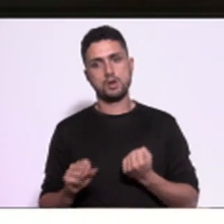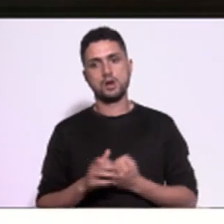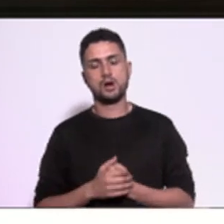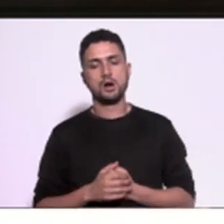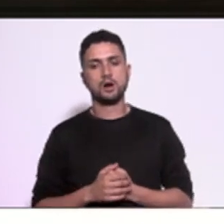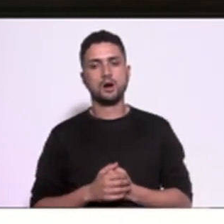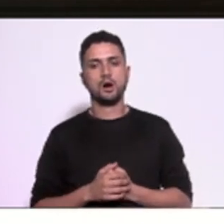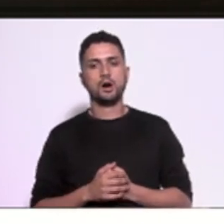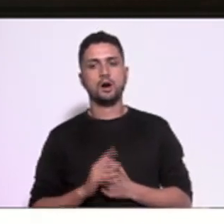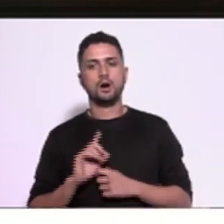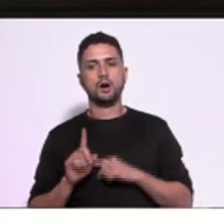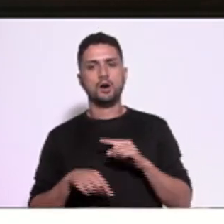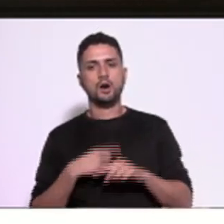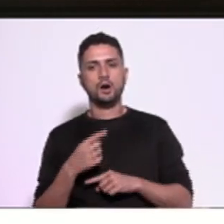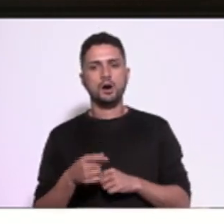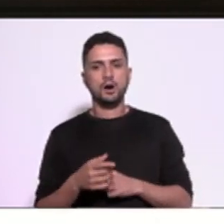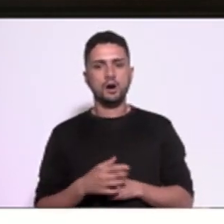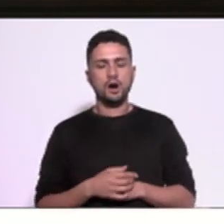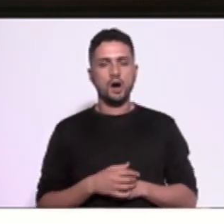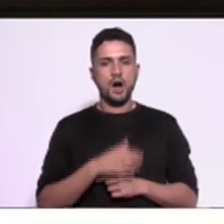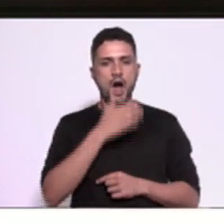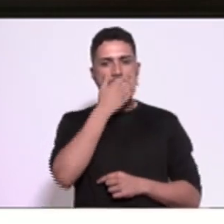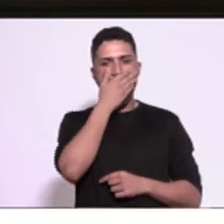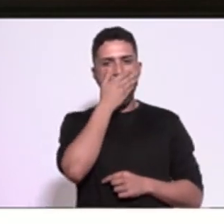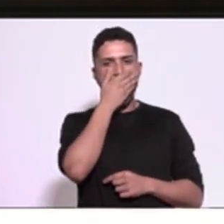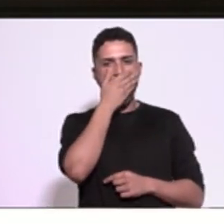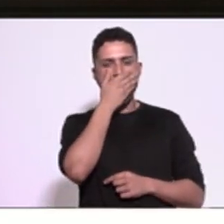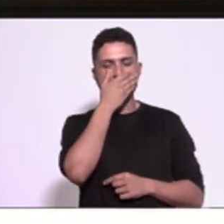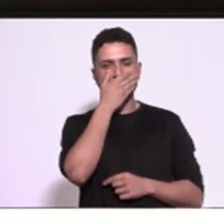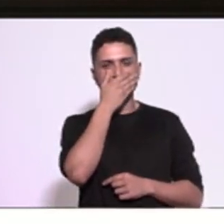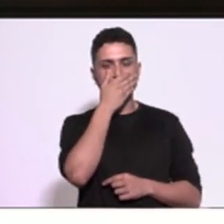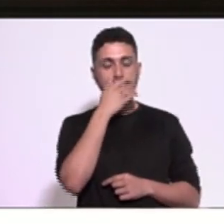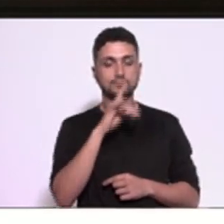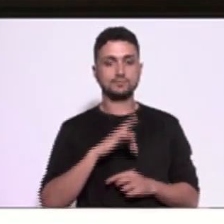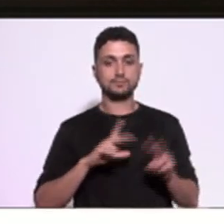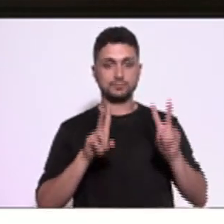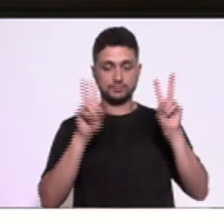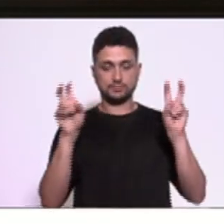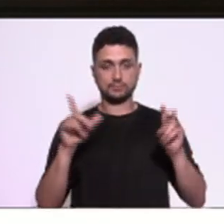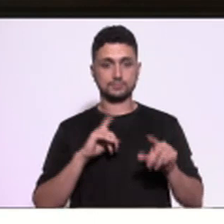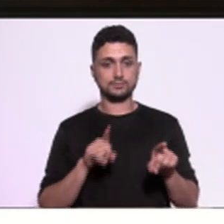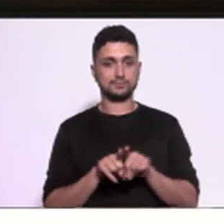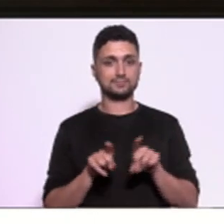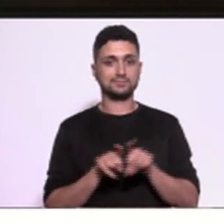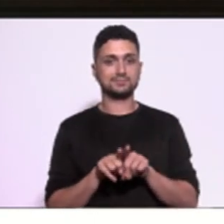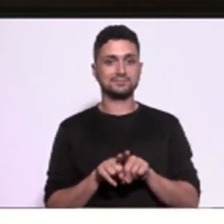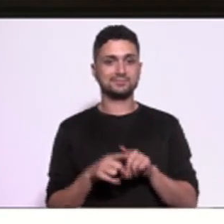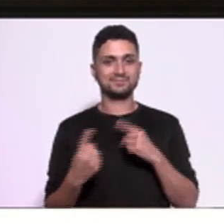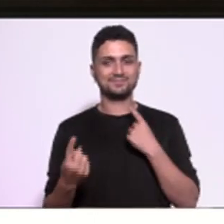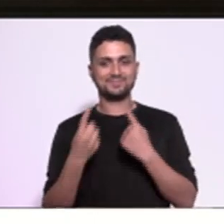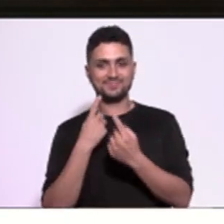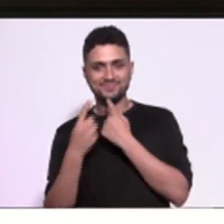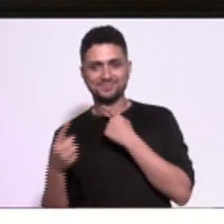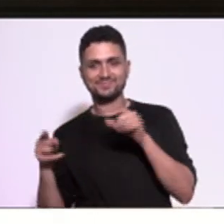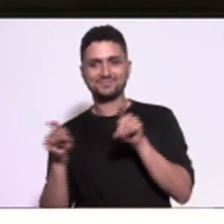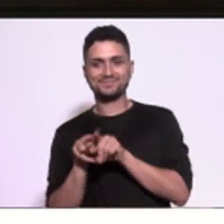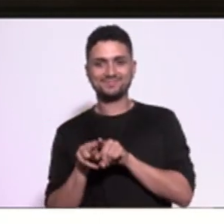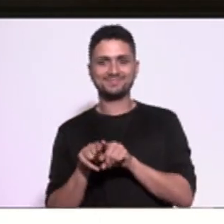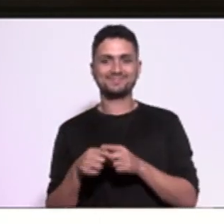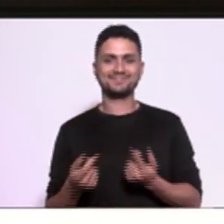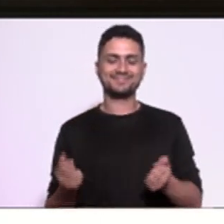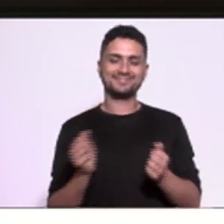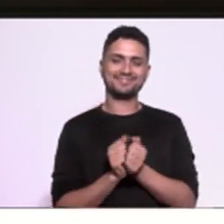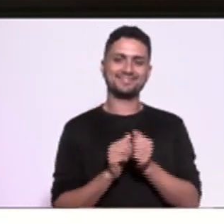ação, outras foram estabelecidas, dentre elas a parceria institucional com a Igreja Positivista,